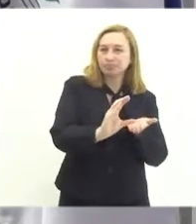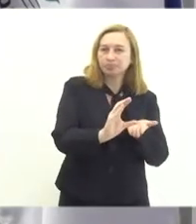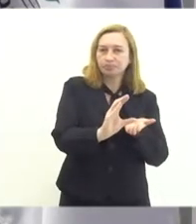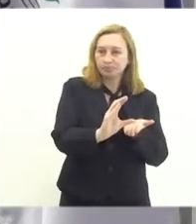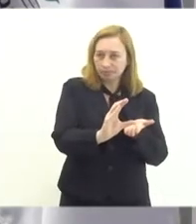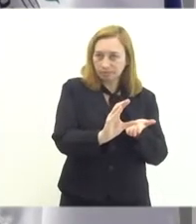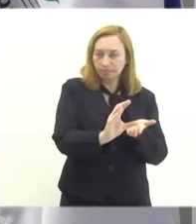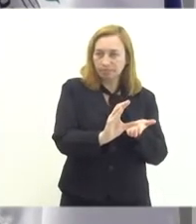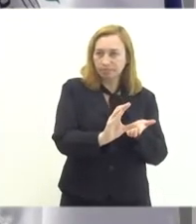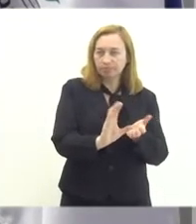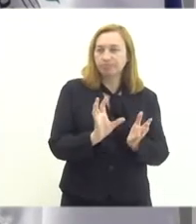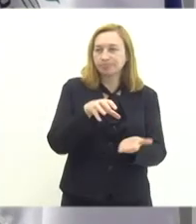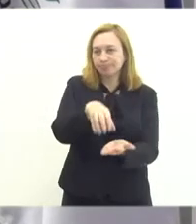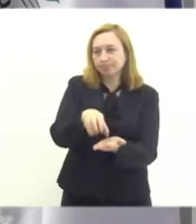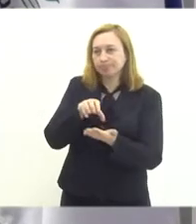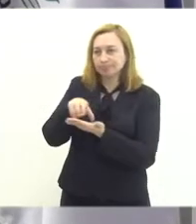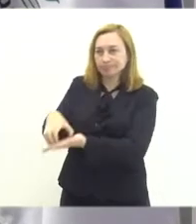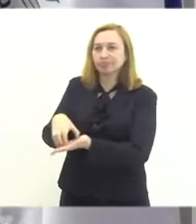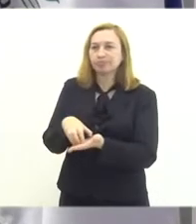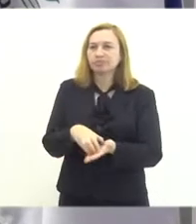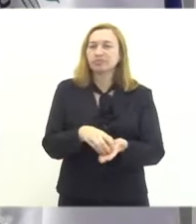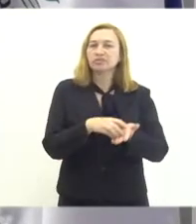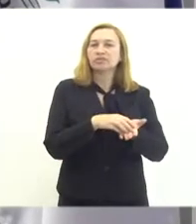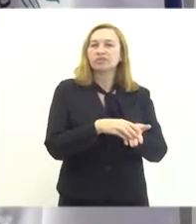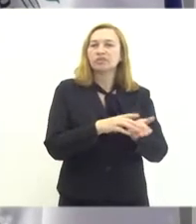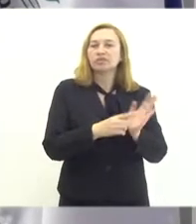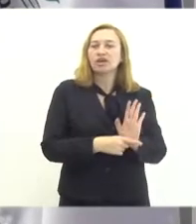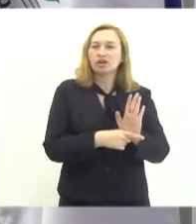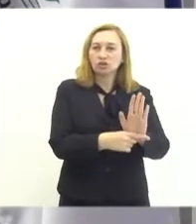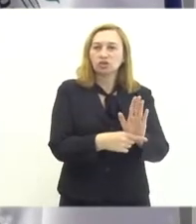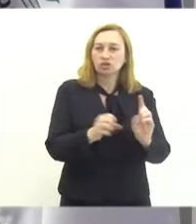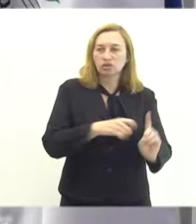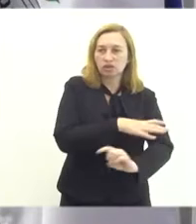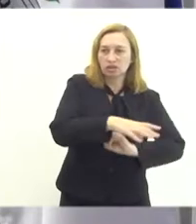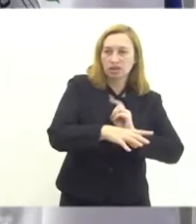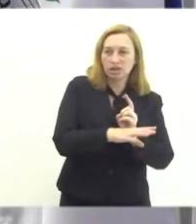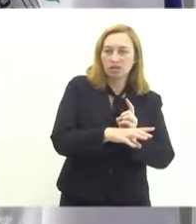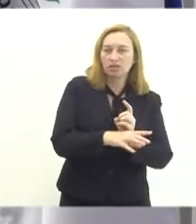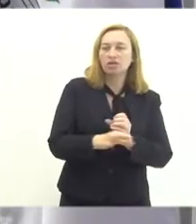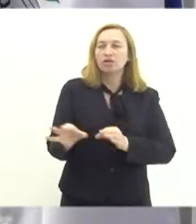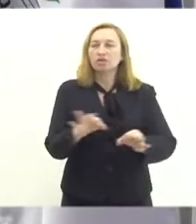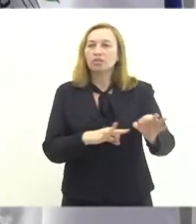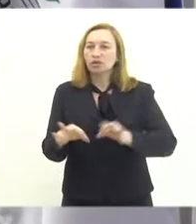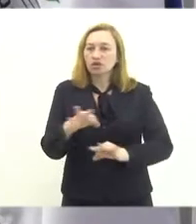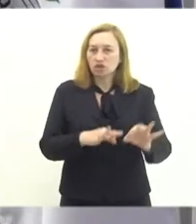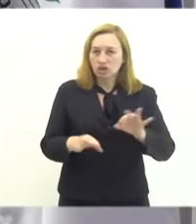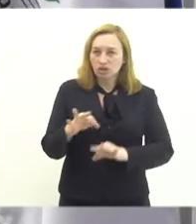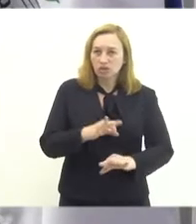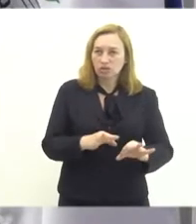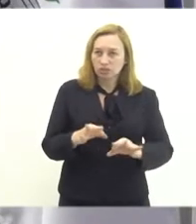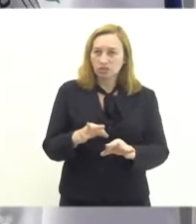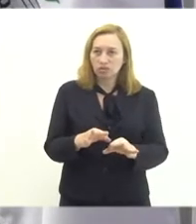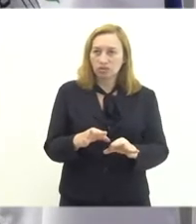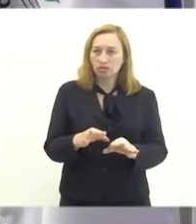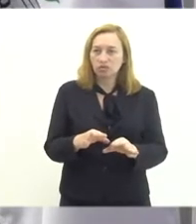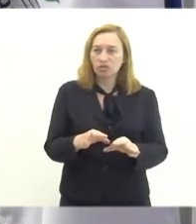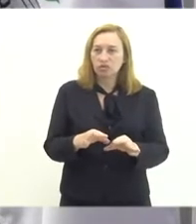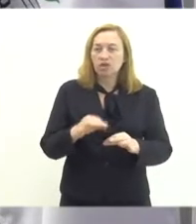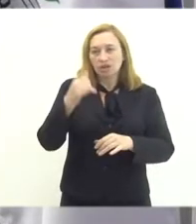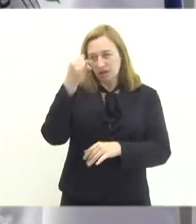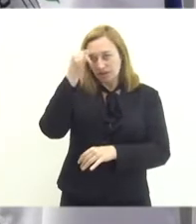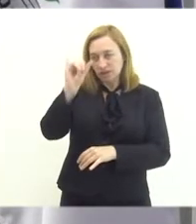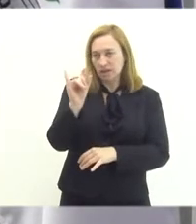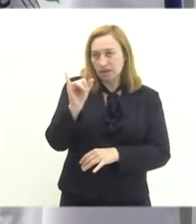para o investimento nos centros de recuperação social para o desenvolvimento de projeto de assistência social e para e